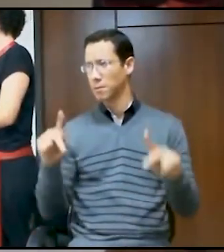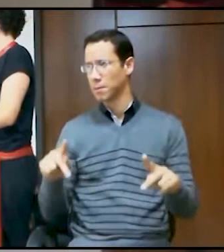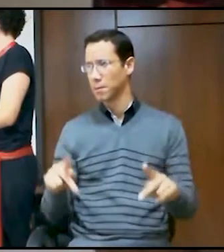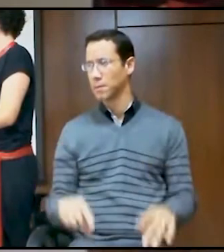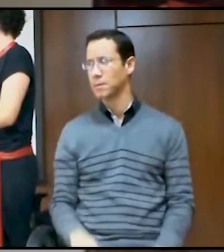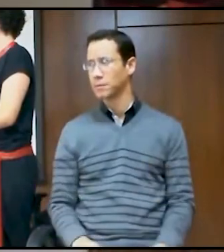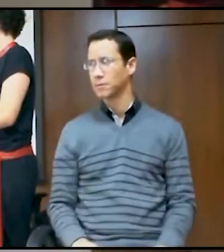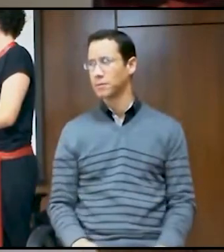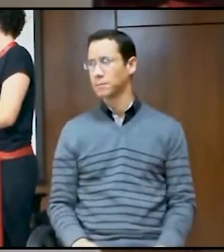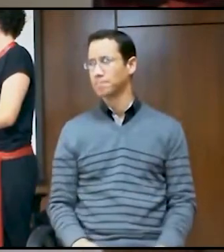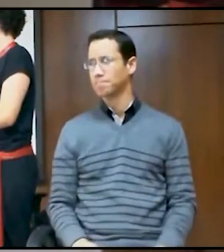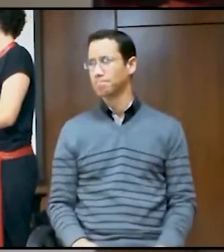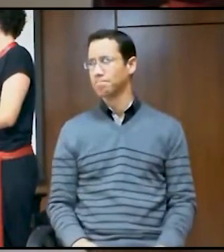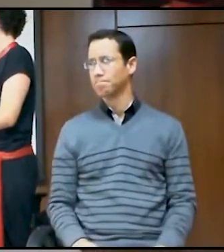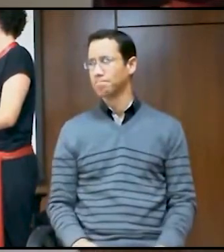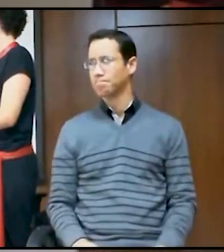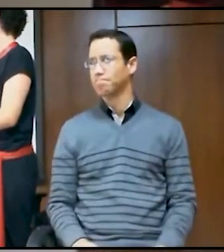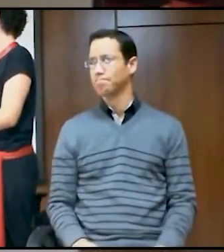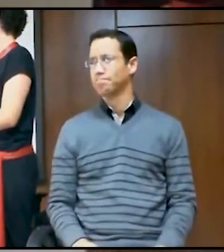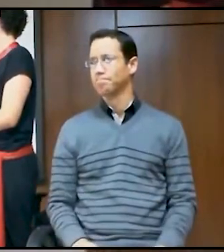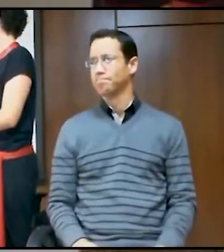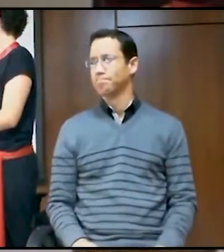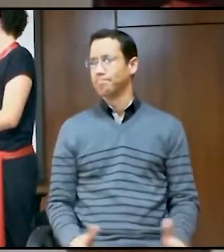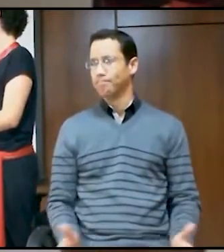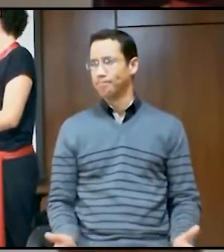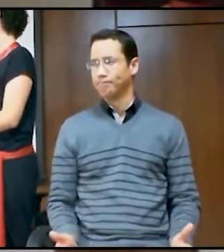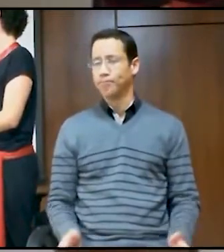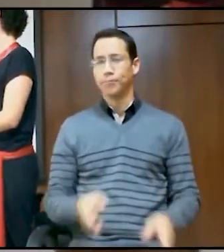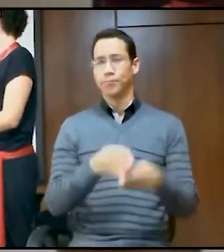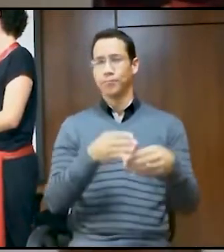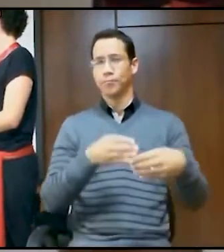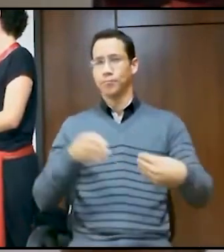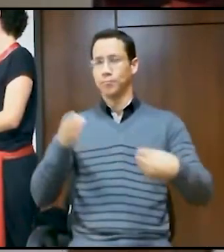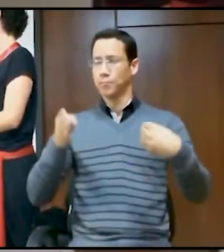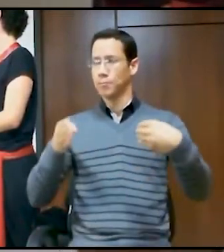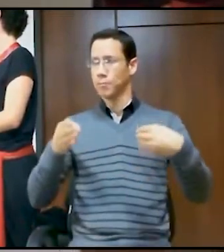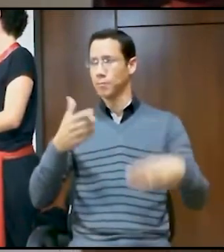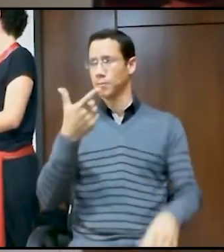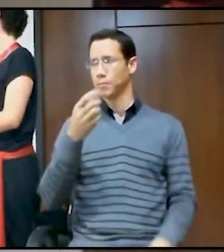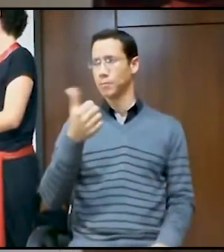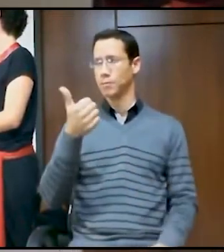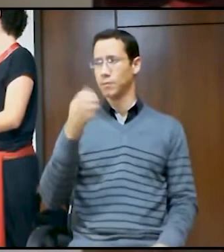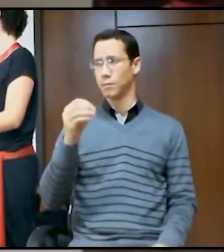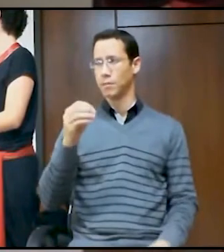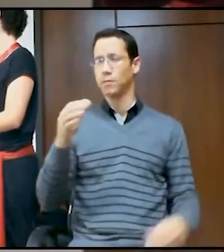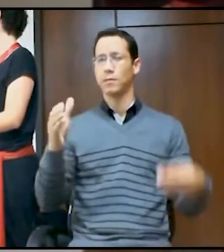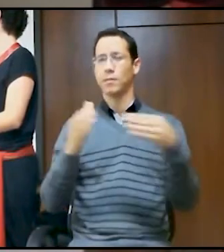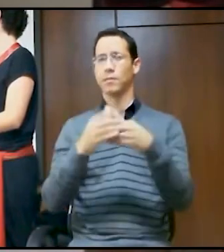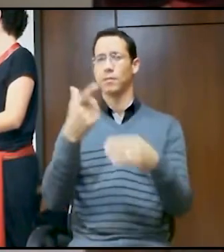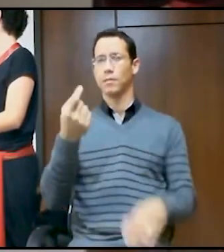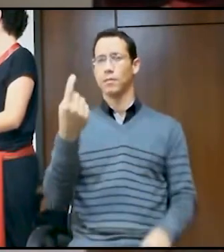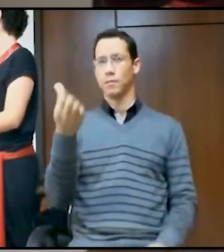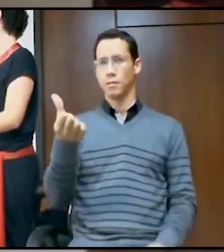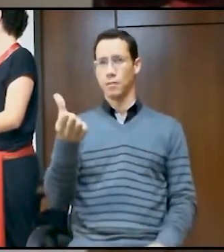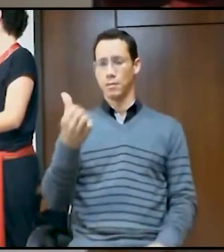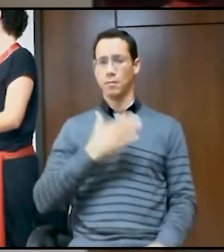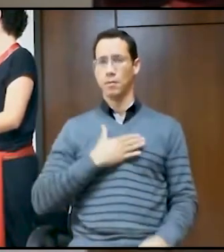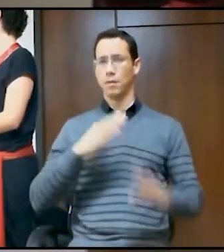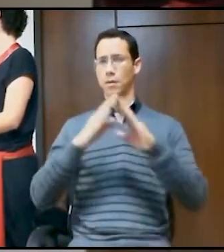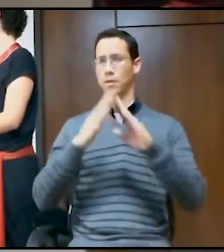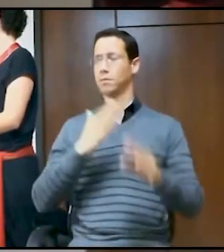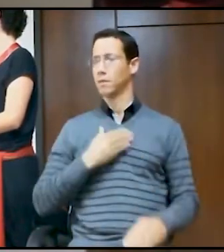Mostrando aqui, entre 2010 e 2016, na região metropolitana de São Paulo, enquanto Minha Casa Minha Vida entregou 123 mil unidades